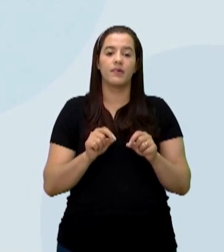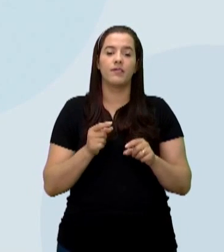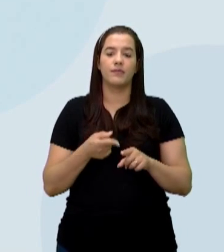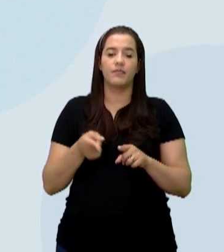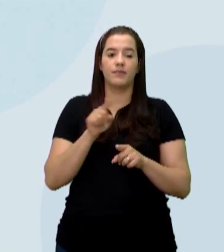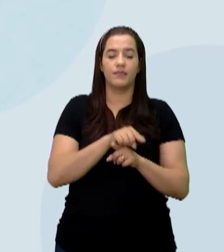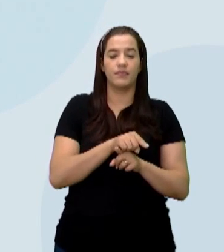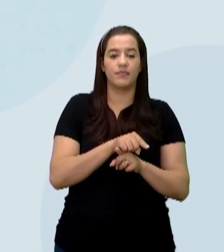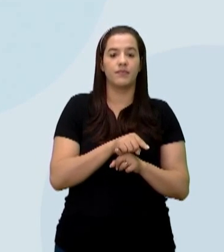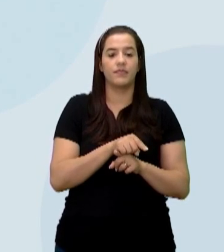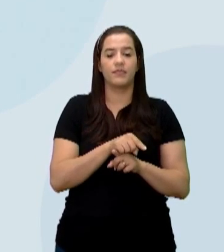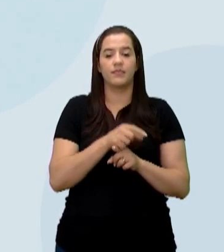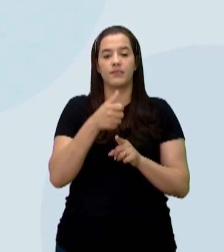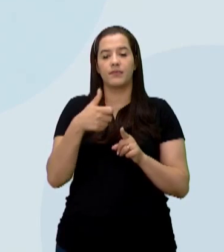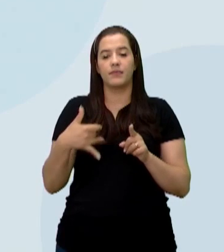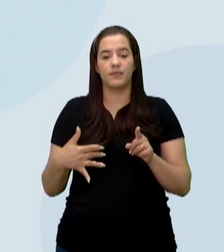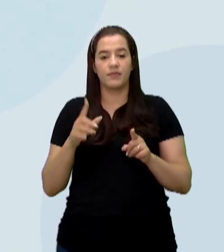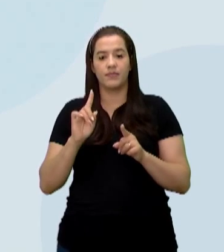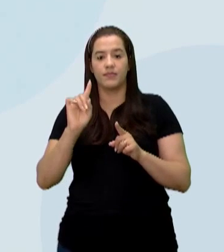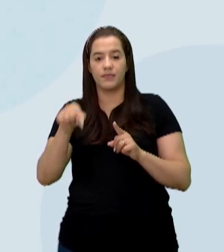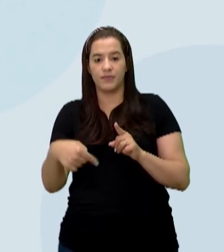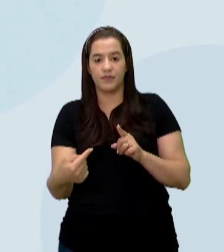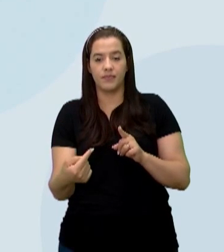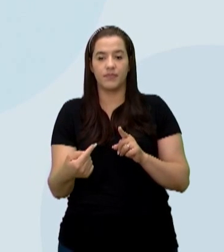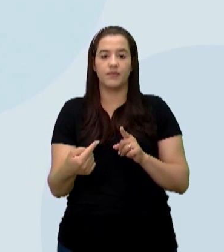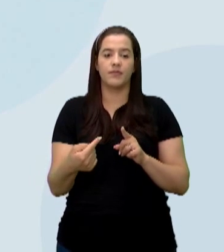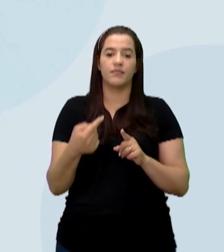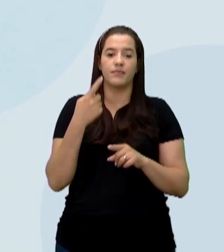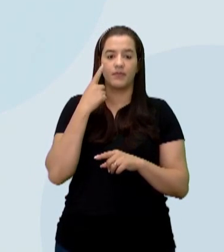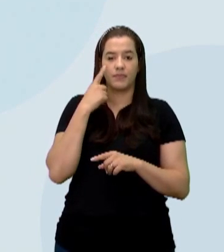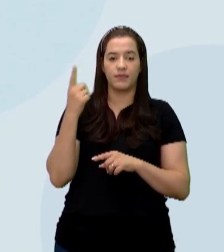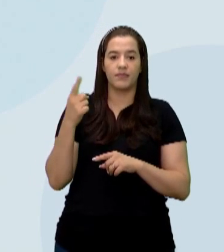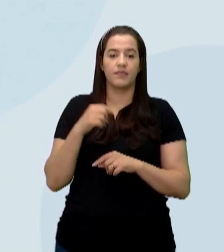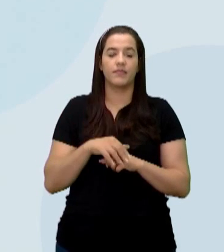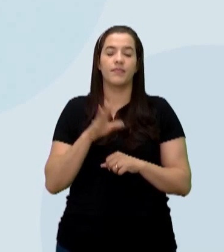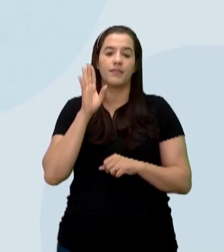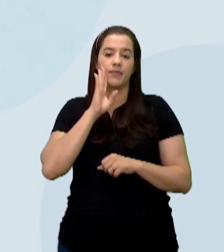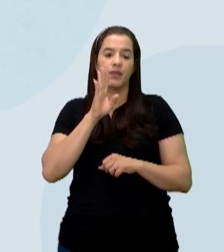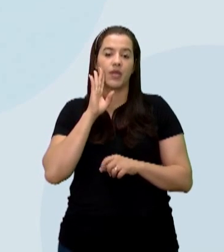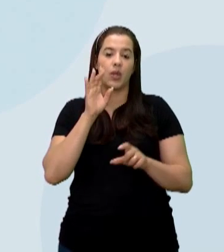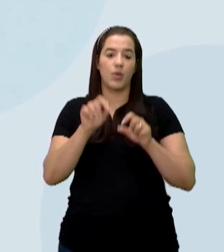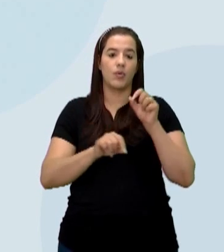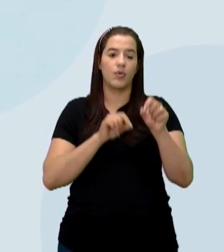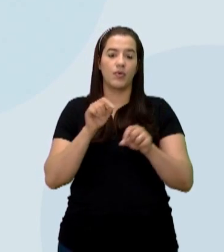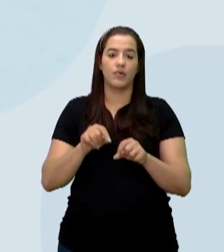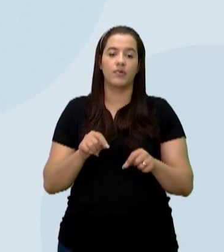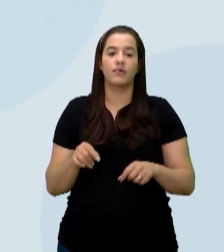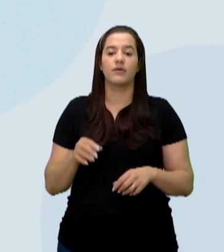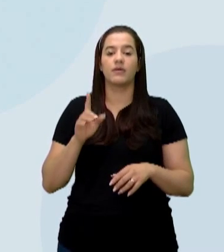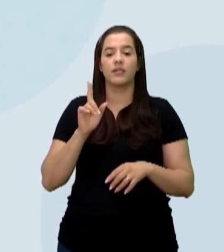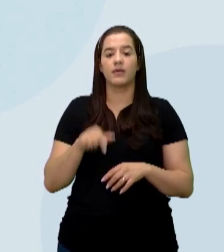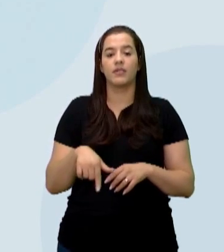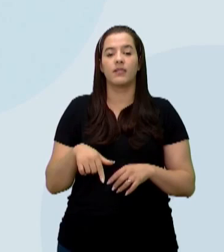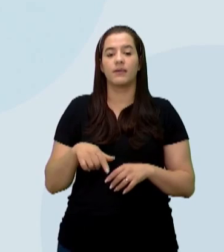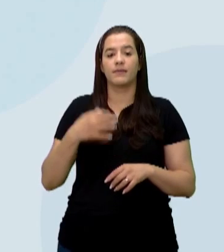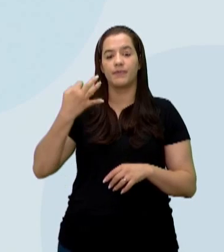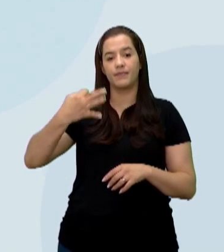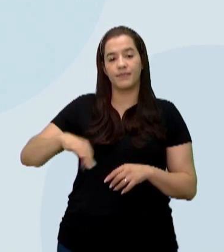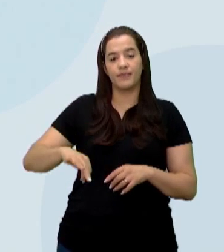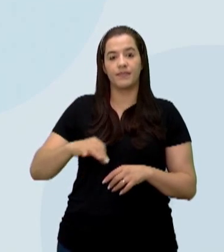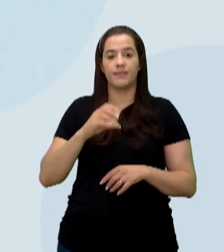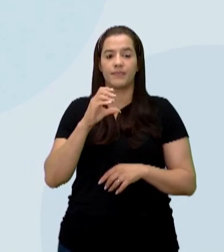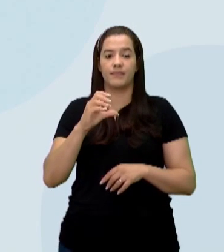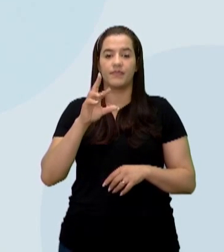Elaine. Não, no próximo. Aqui. Eu achei muito legal. Certo, Cris?